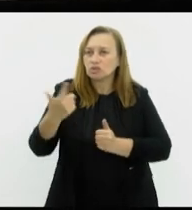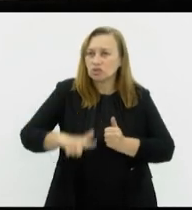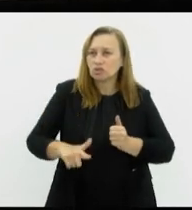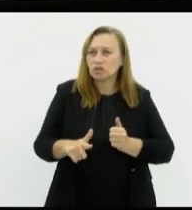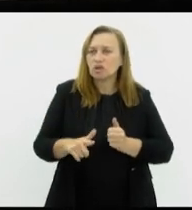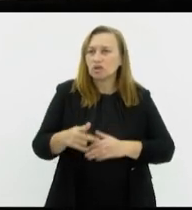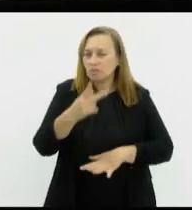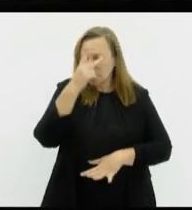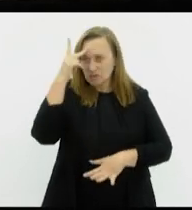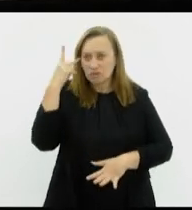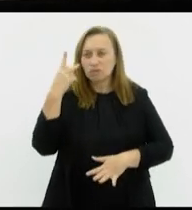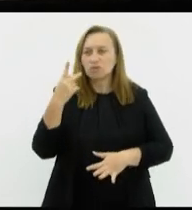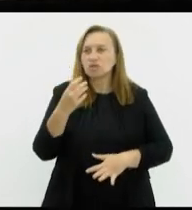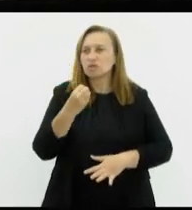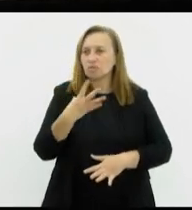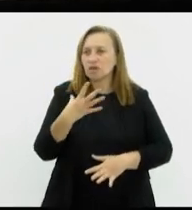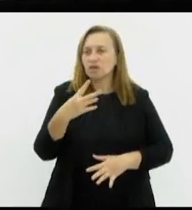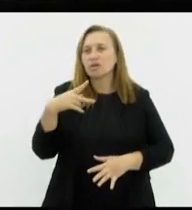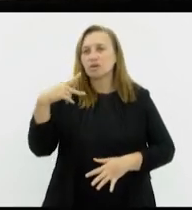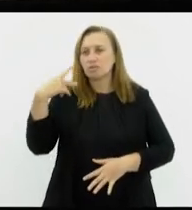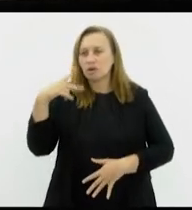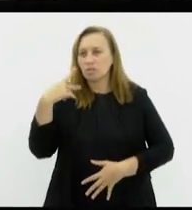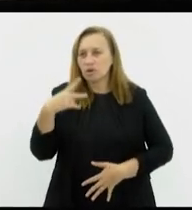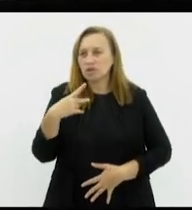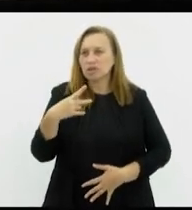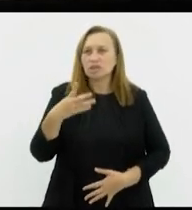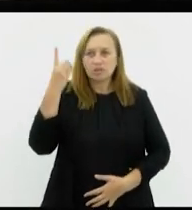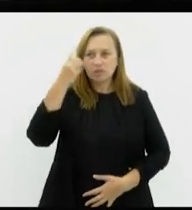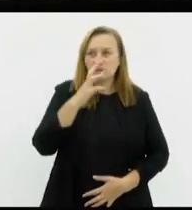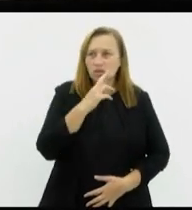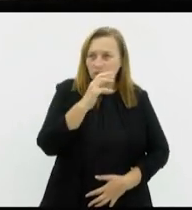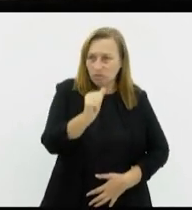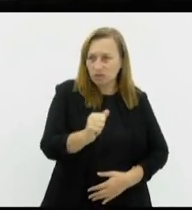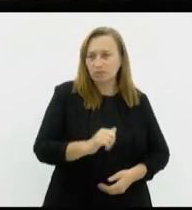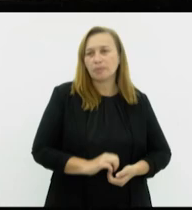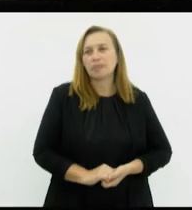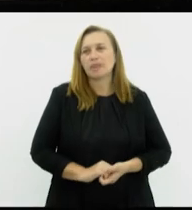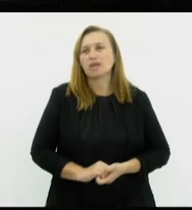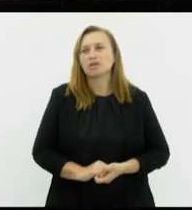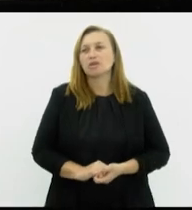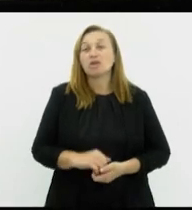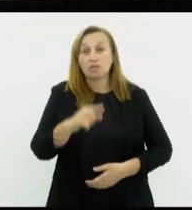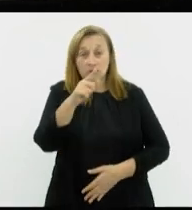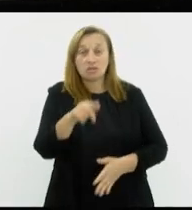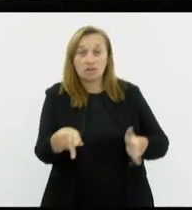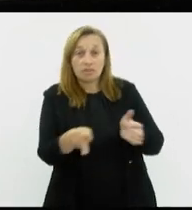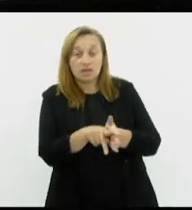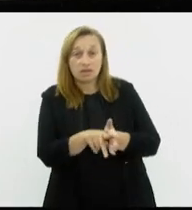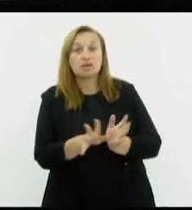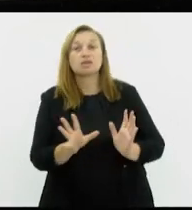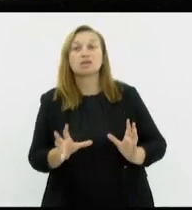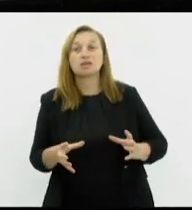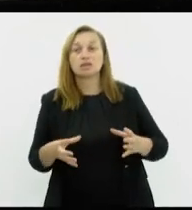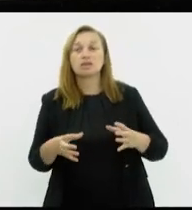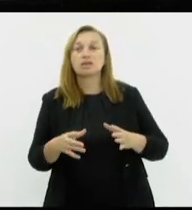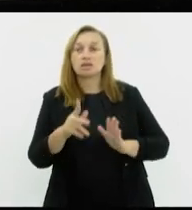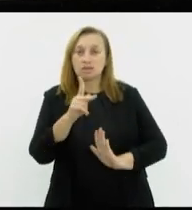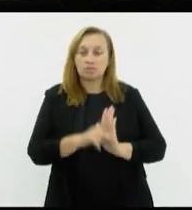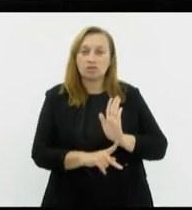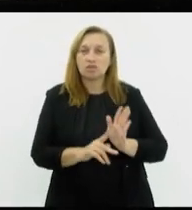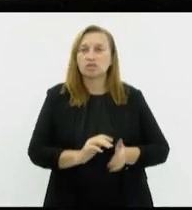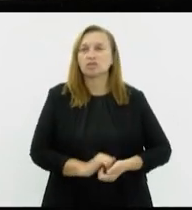bem para a política, deputado Amorim. Você faz parte desse projeto.